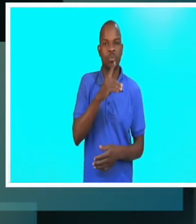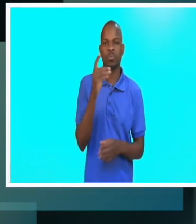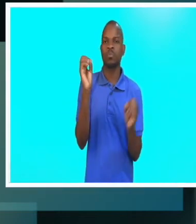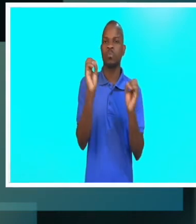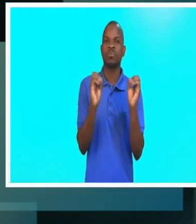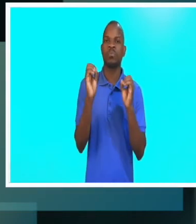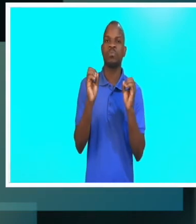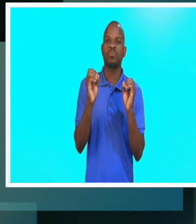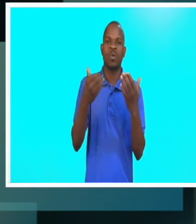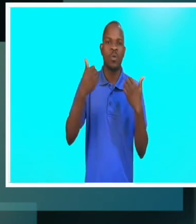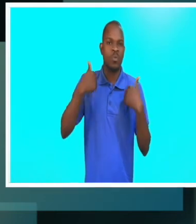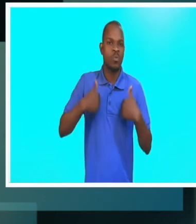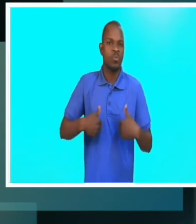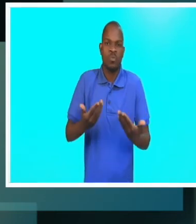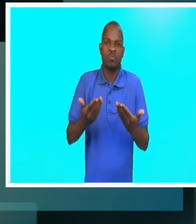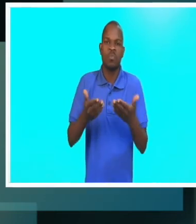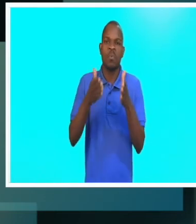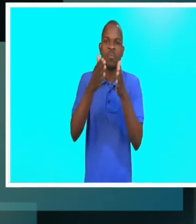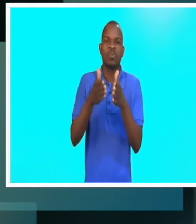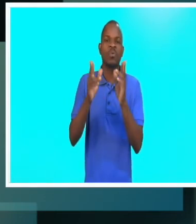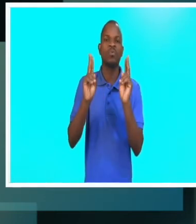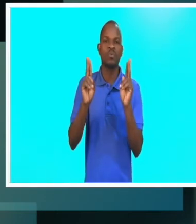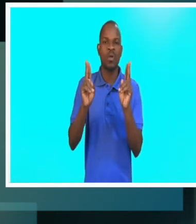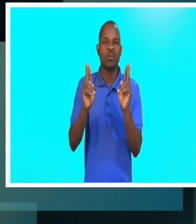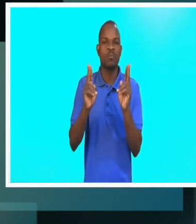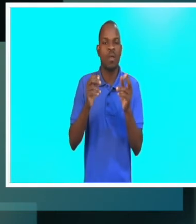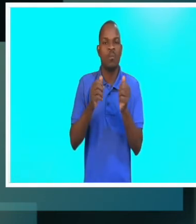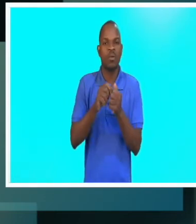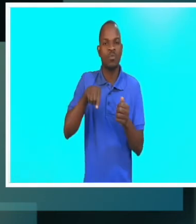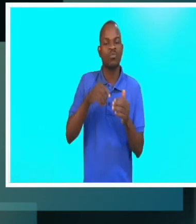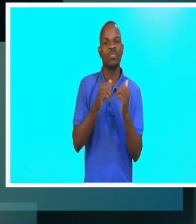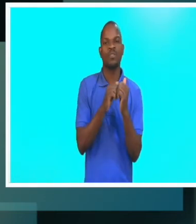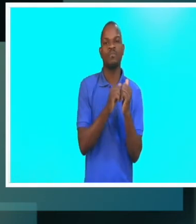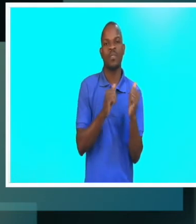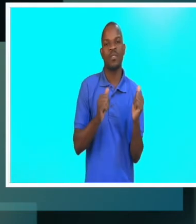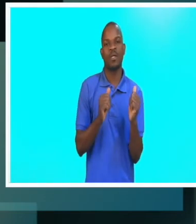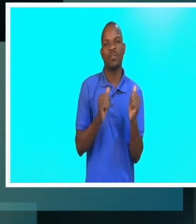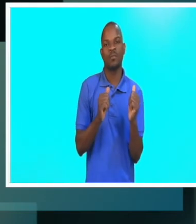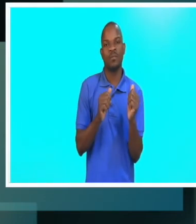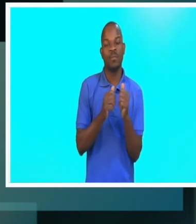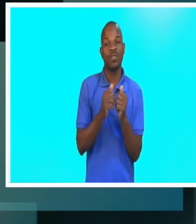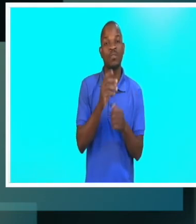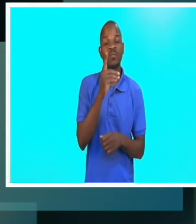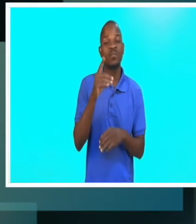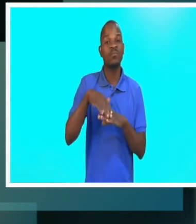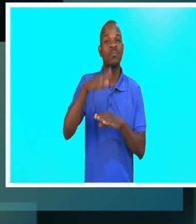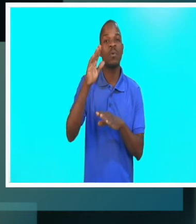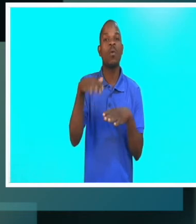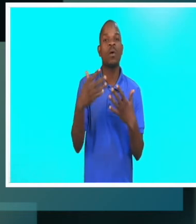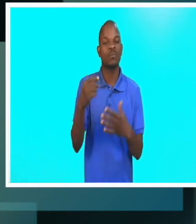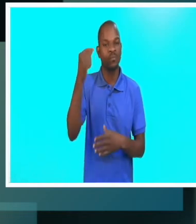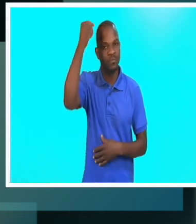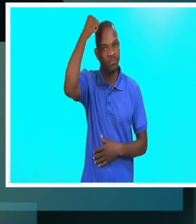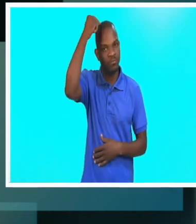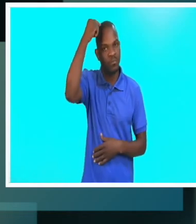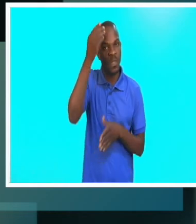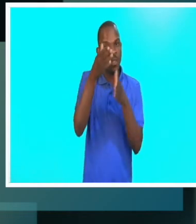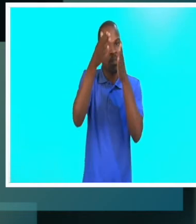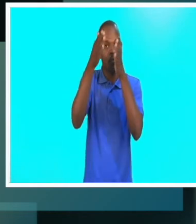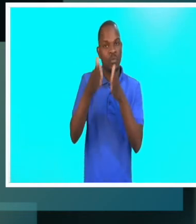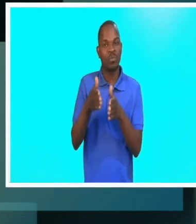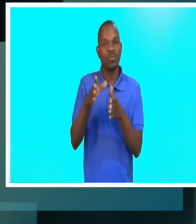nós somos como qualquer pessoa, só somos especiais. A maior deficiência está na mente daquela pessoa